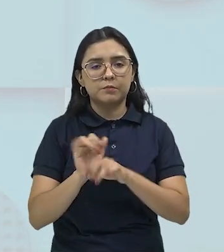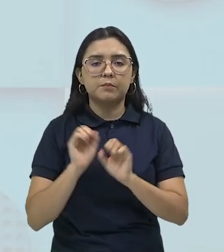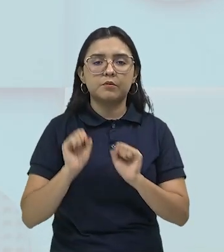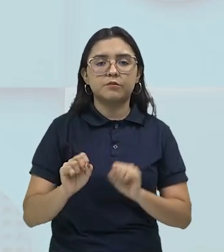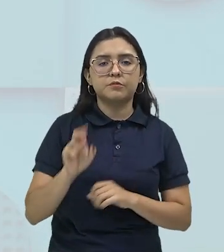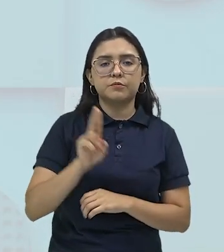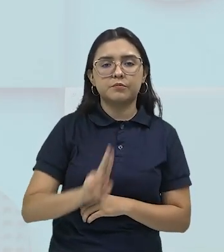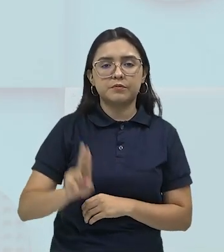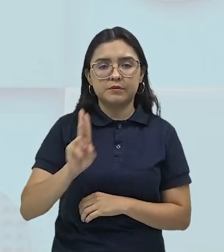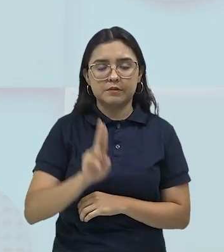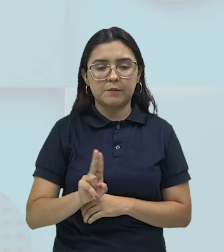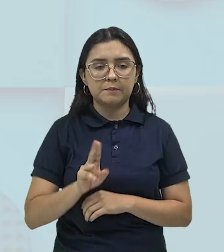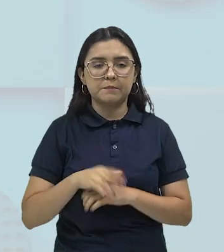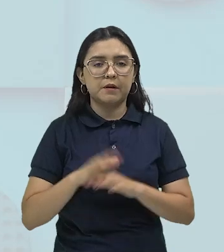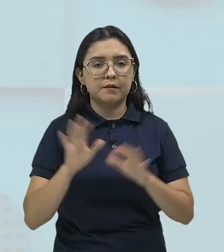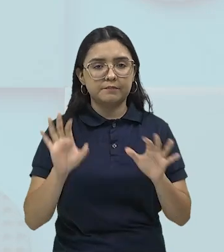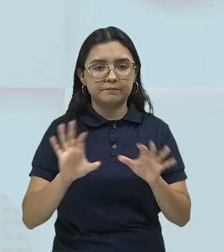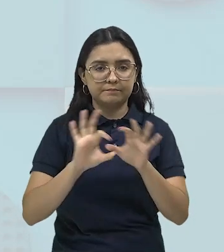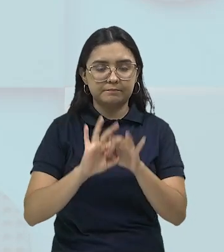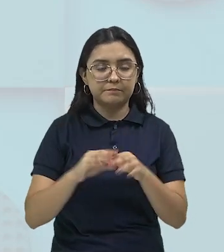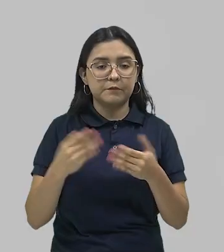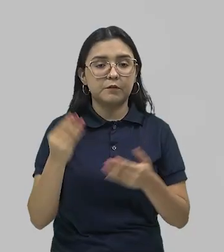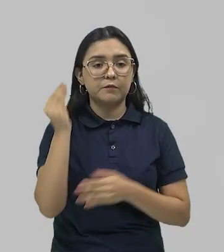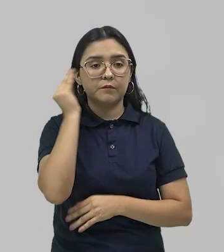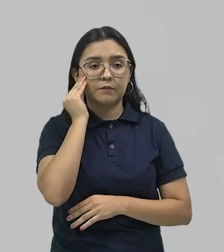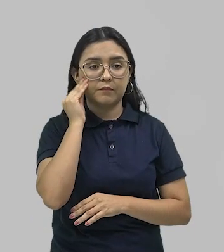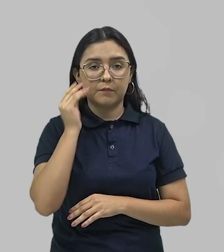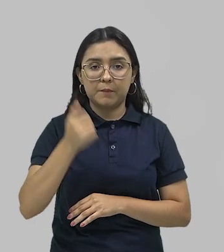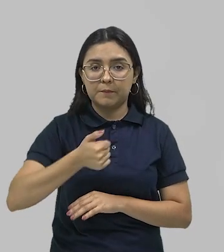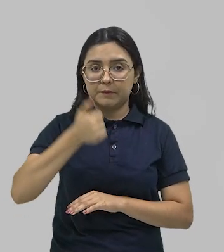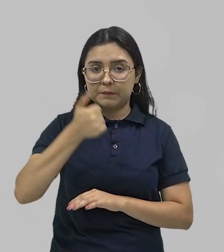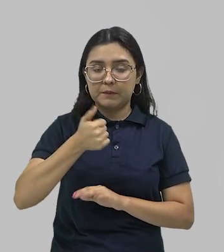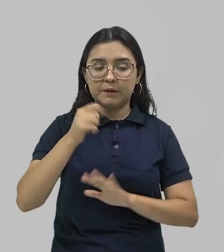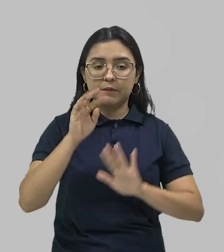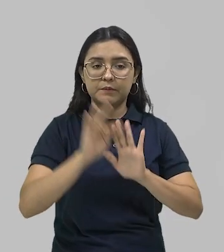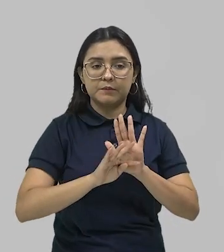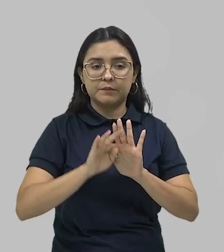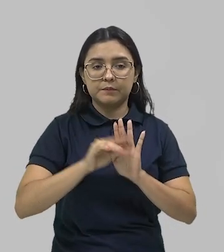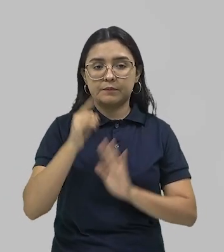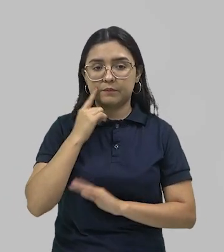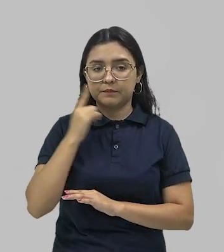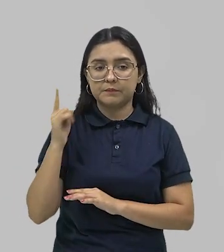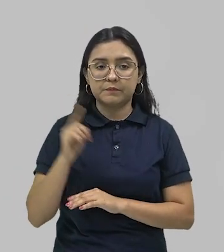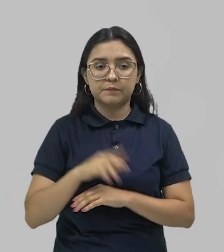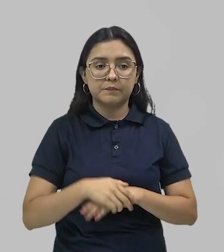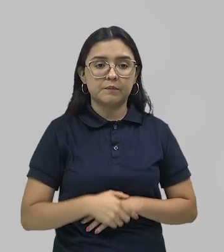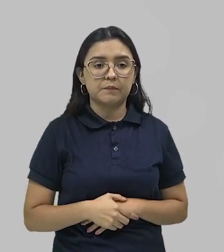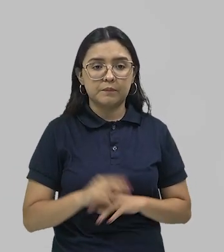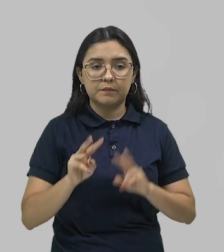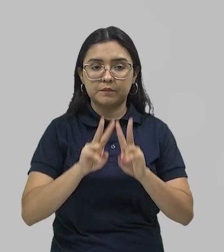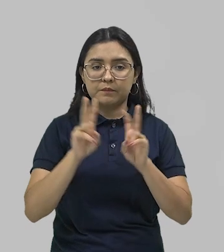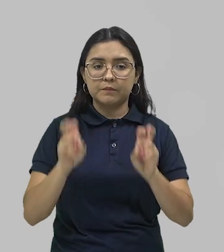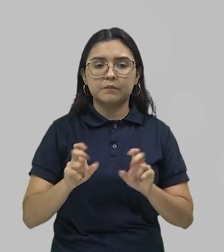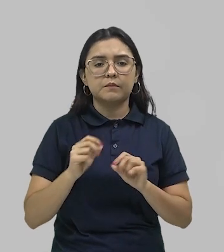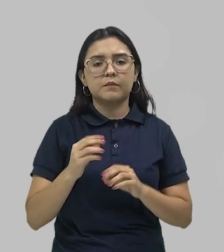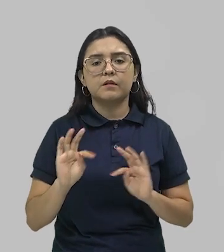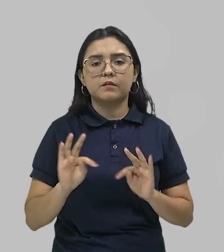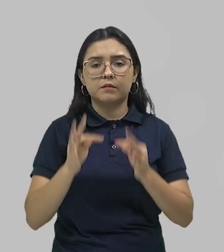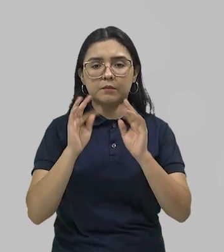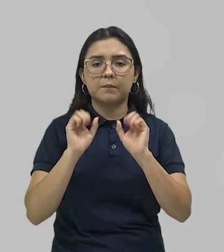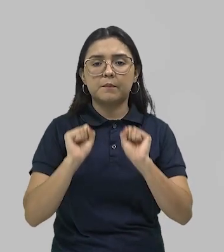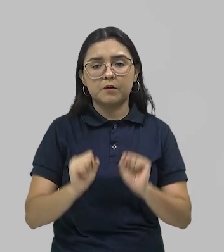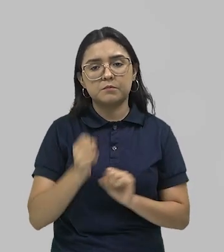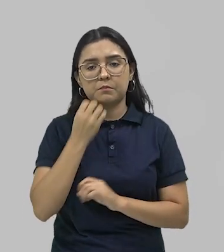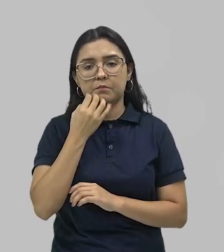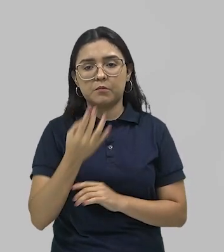para manter essa relação. Então, bora dar uma olhadinha no nosso primeiro texto. Então, nosso texto 1 se chama Como a tecnologia pode